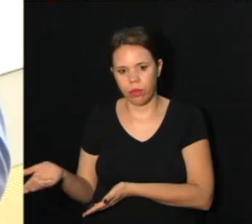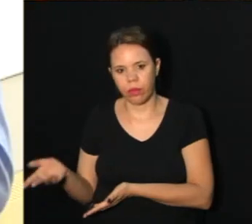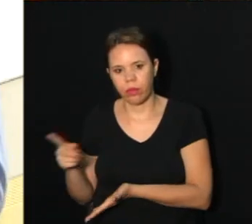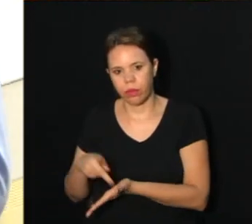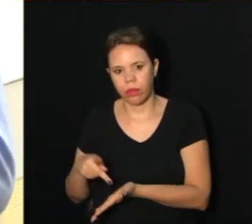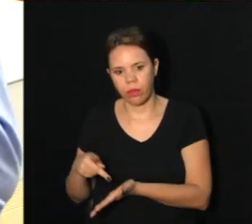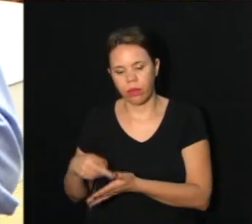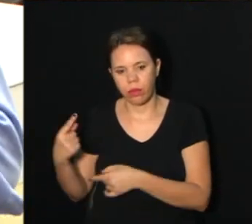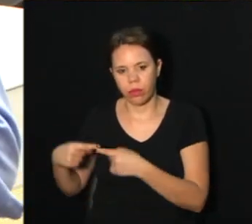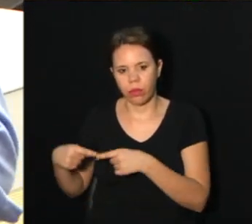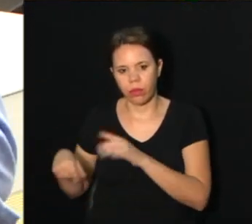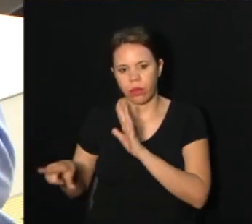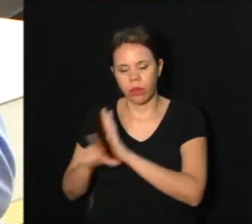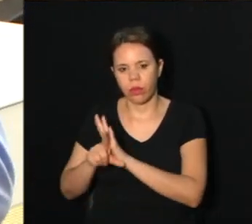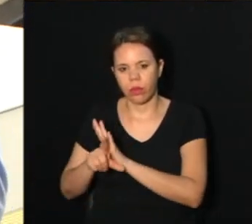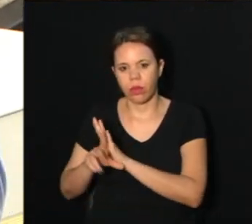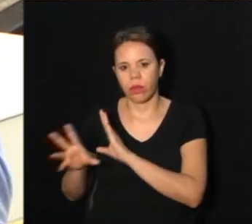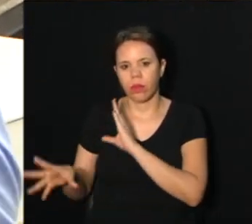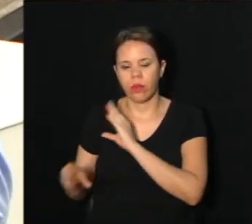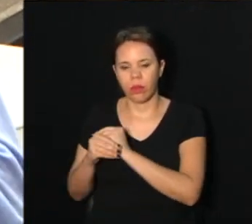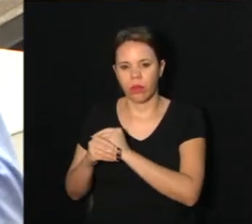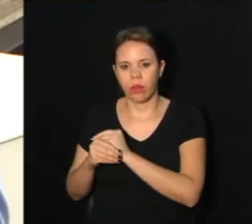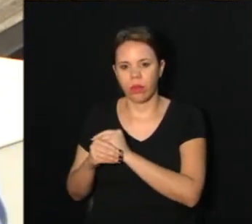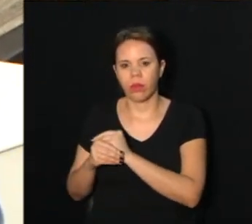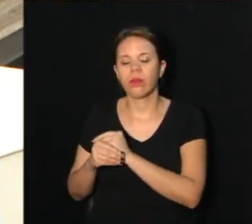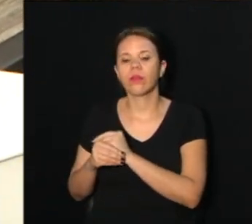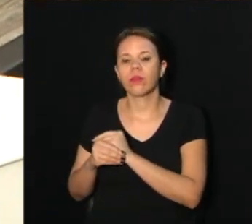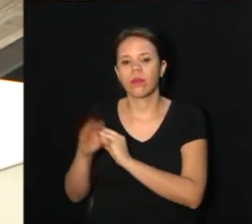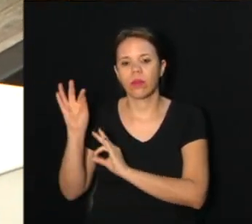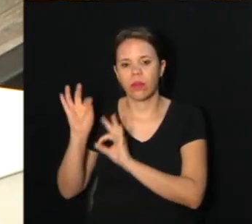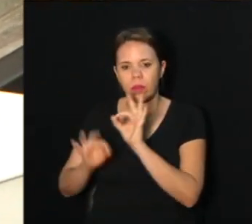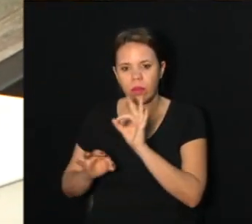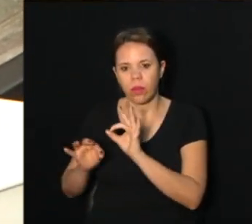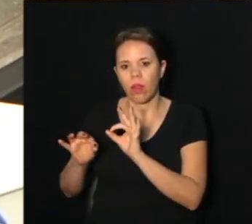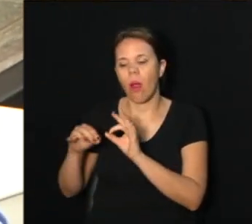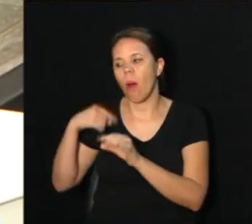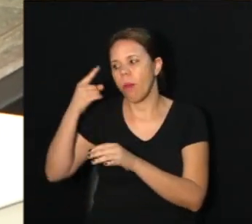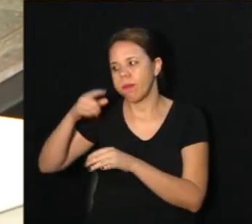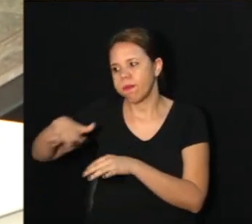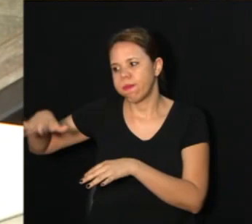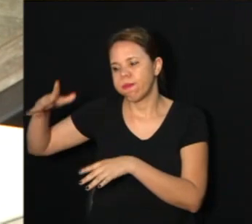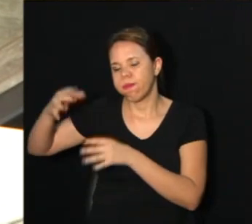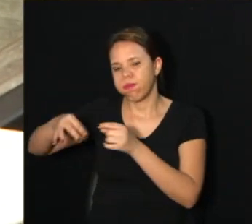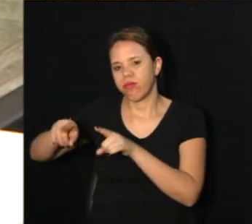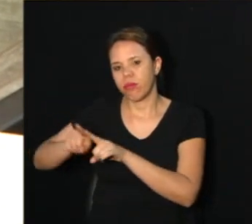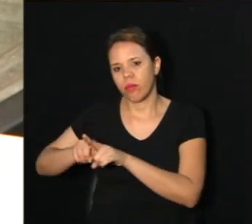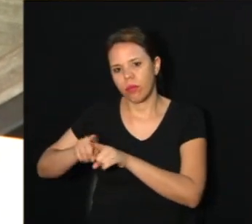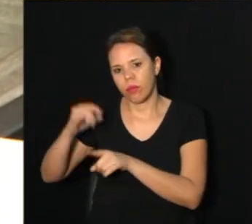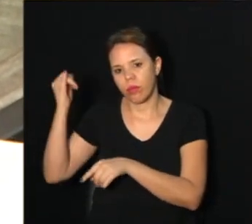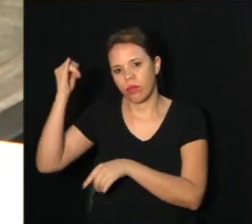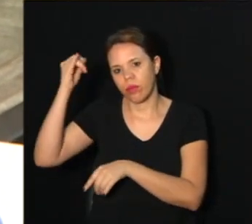nós discutimos o projeto de lei complementar, que institui, que regulamenta a Procuradoria. Extremamente importante,